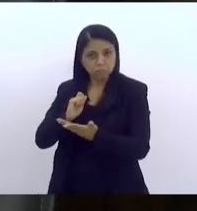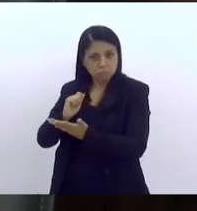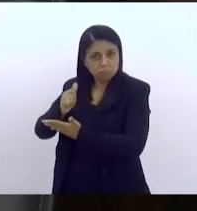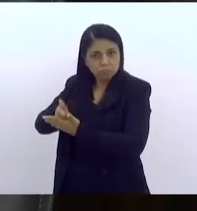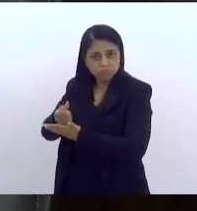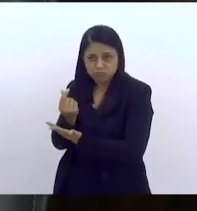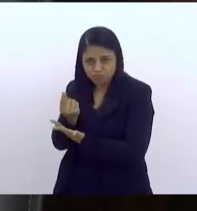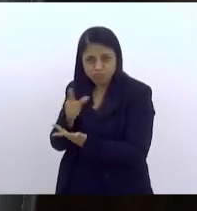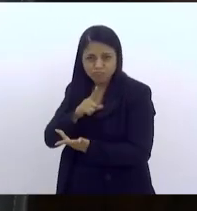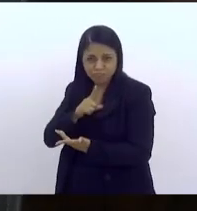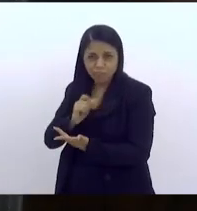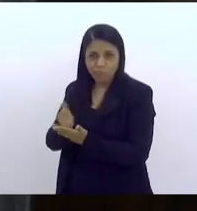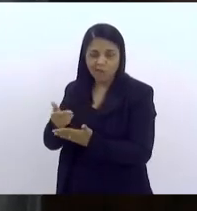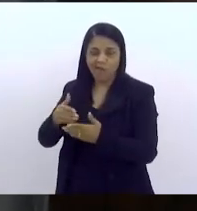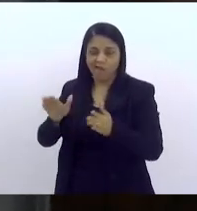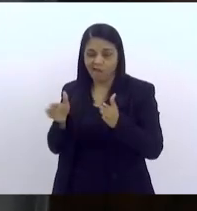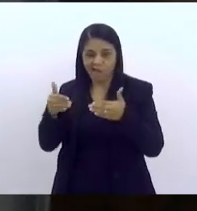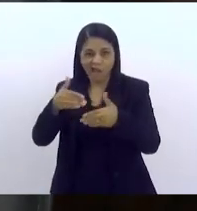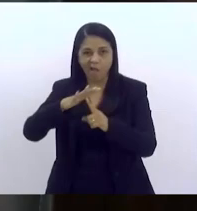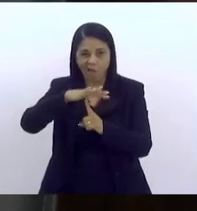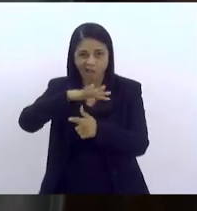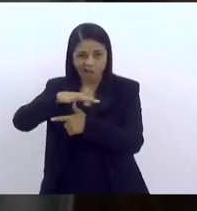armas Muito obrigado